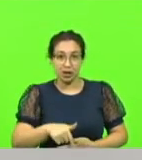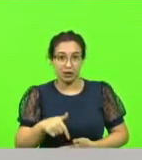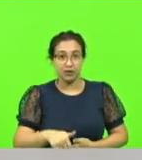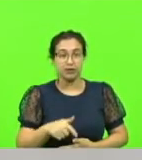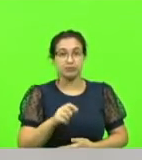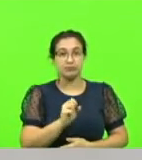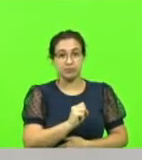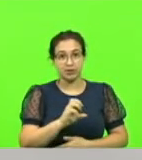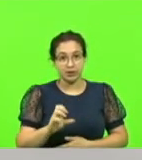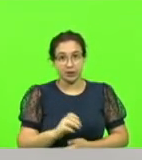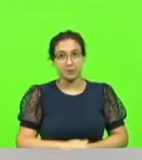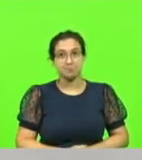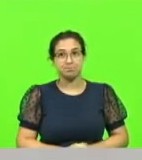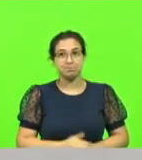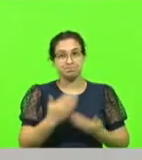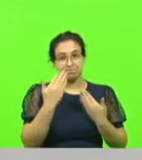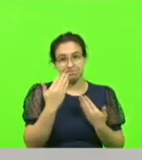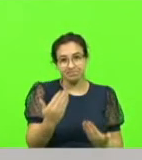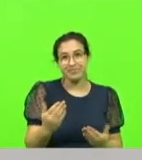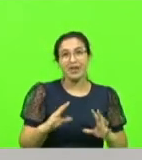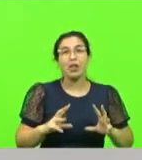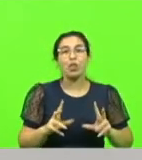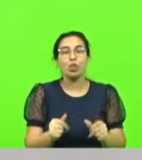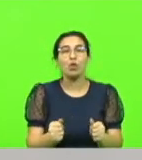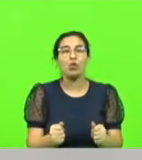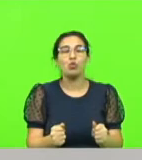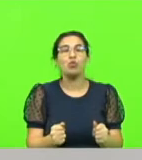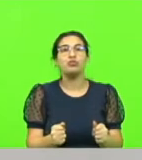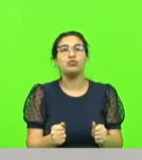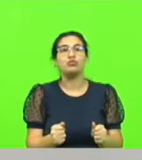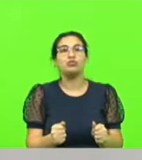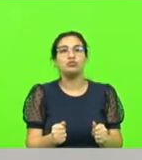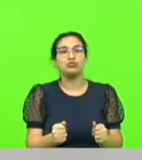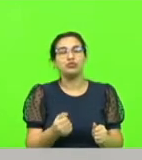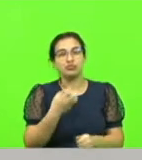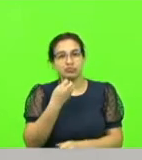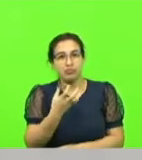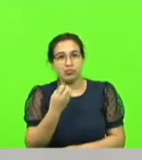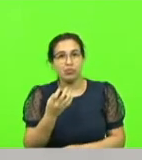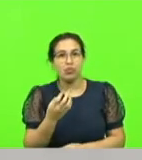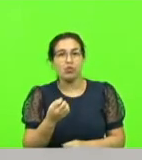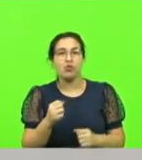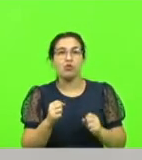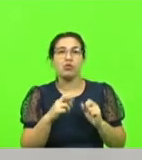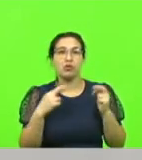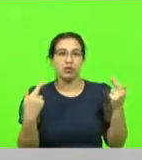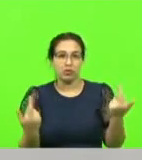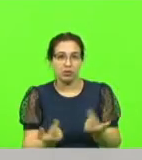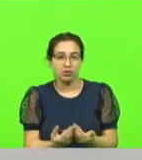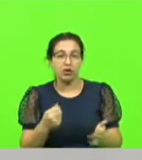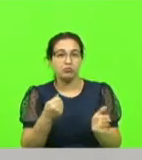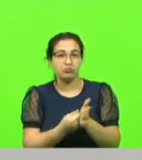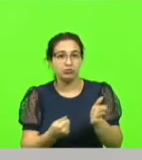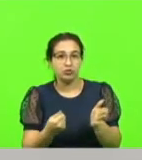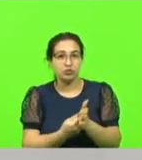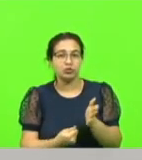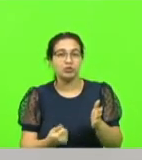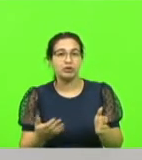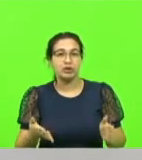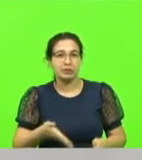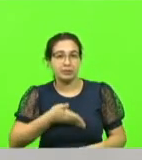No mais, aqui agradecer a atenção de todos, desejo de uma excelente sessão e continuamos na luta aí por uma melhor Santa Catarina. Obrigado, senhor